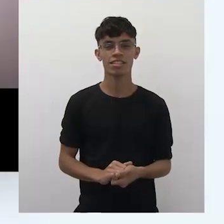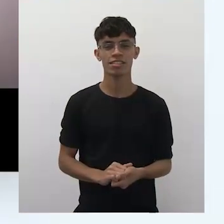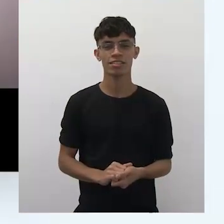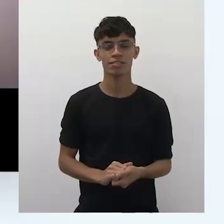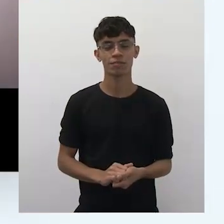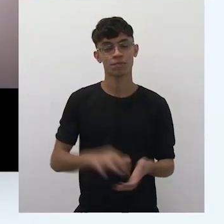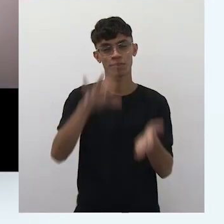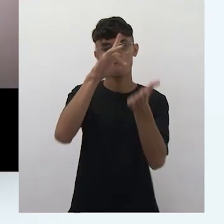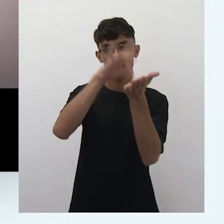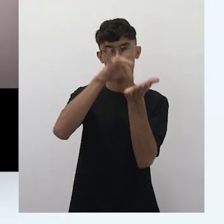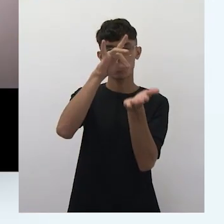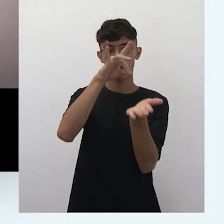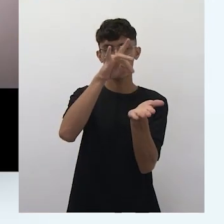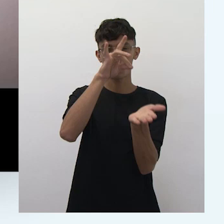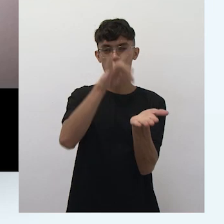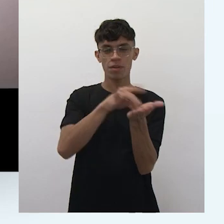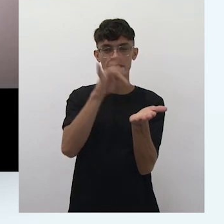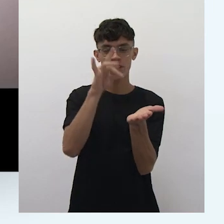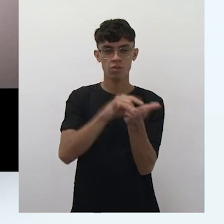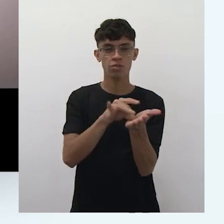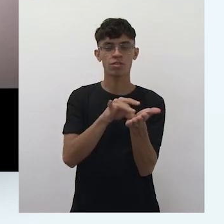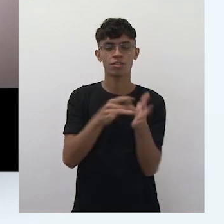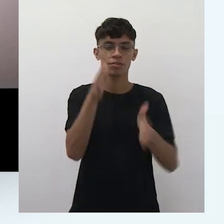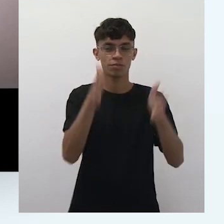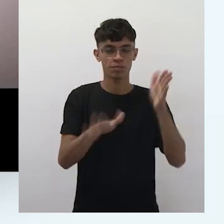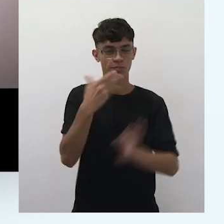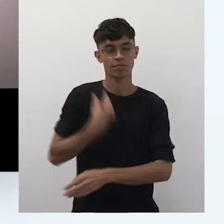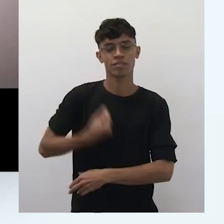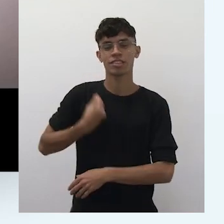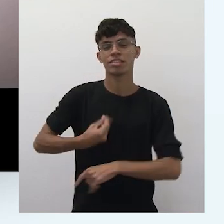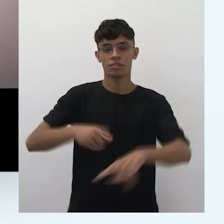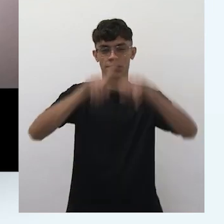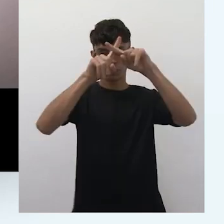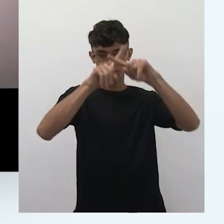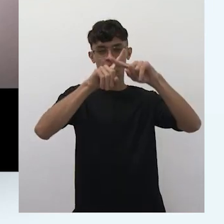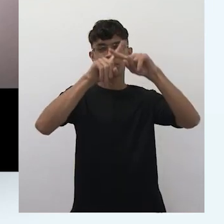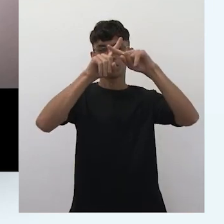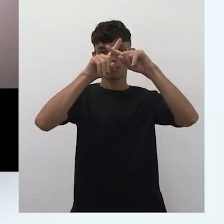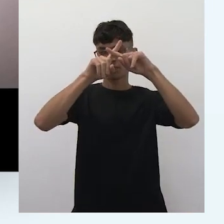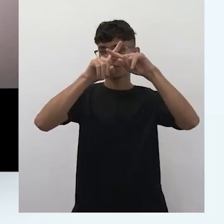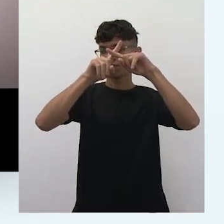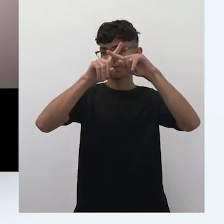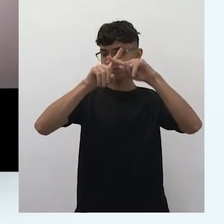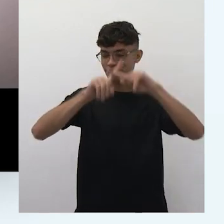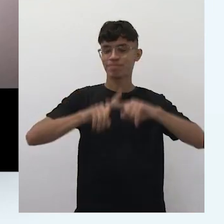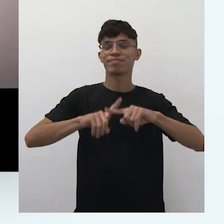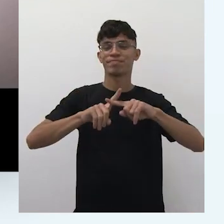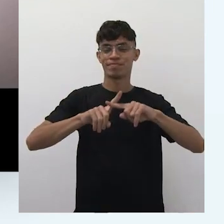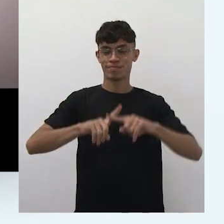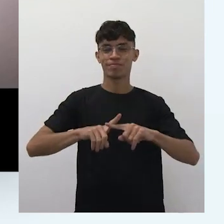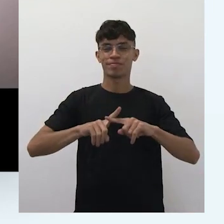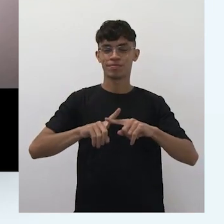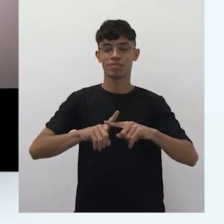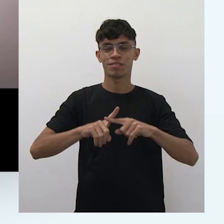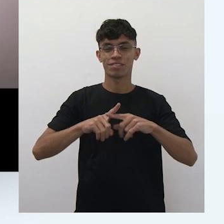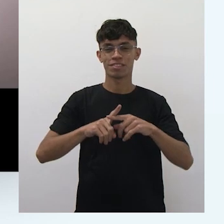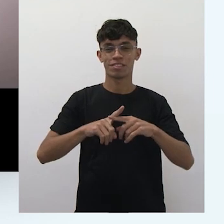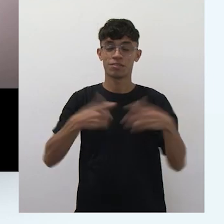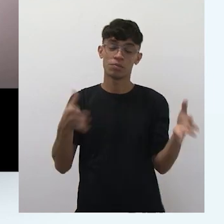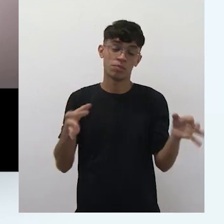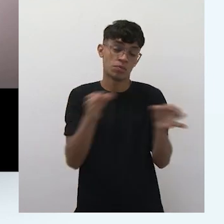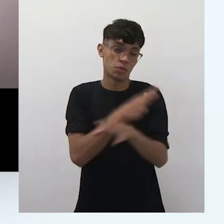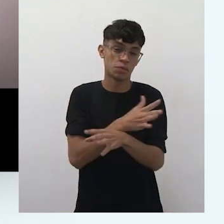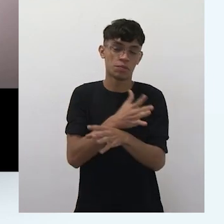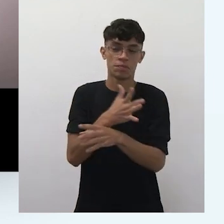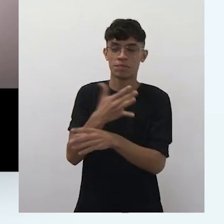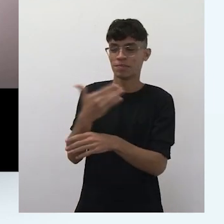Verdade mesmo, a gente está vivendo um momento de grandes desafios, né? E para finalizar a nossa